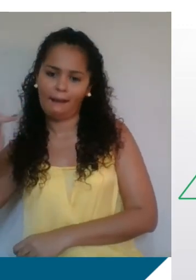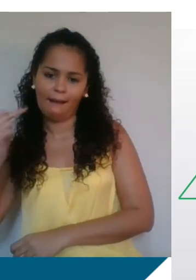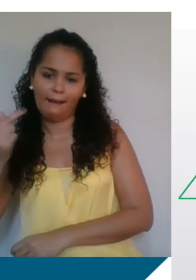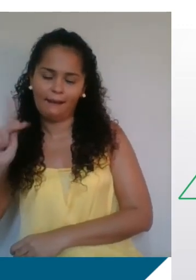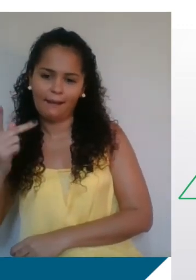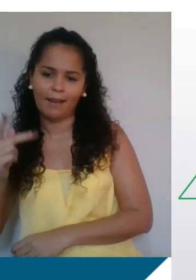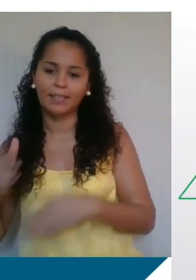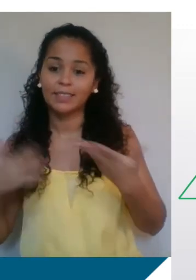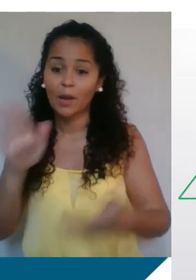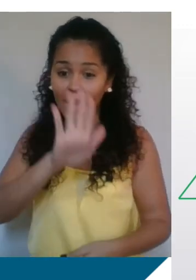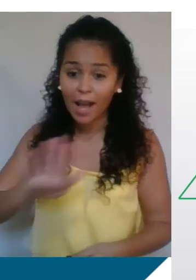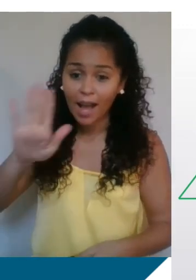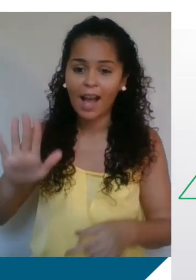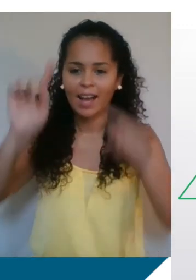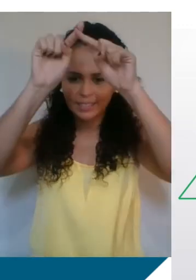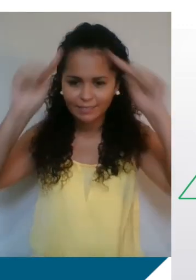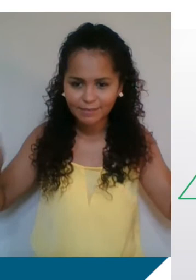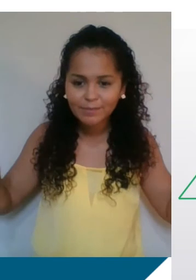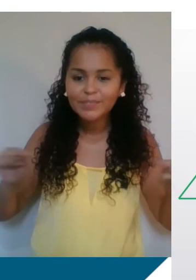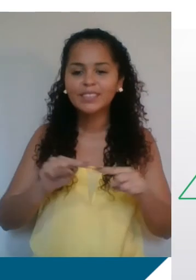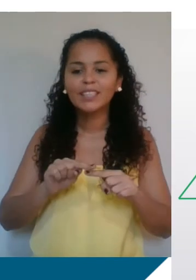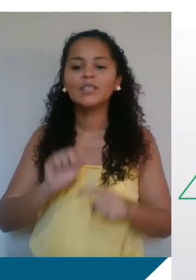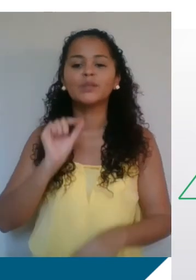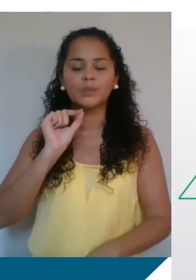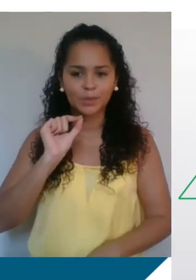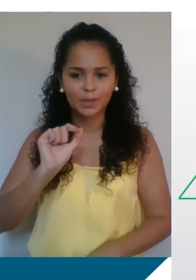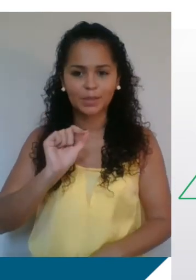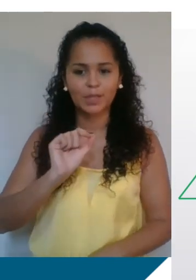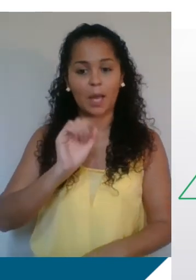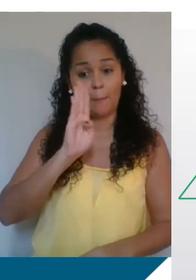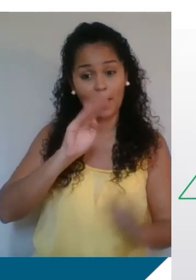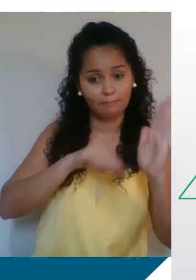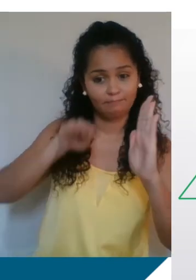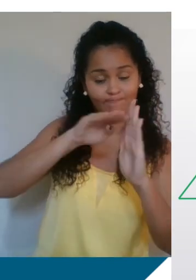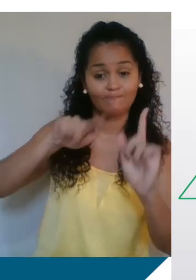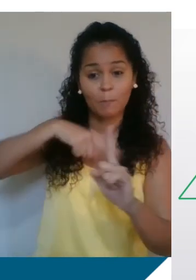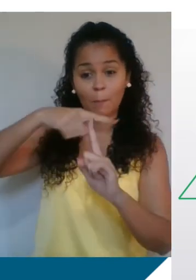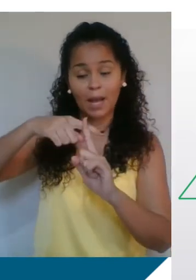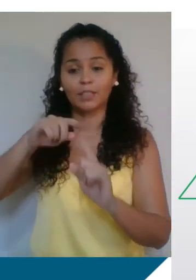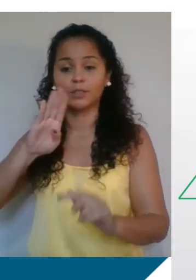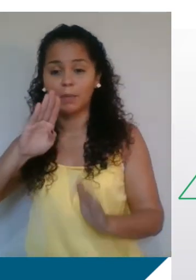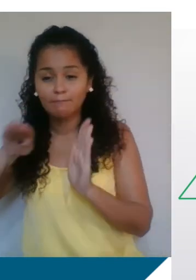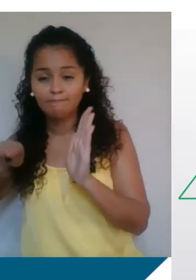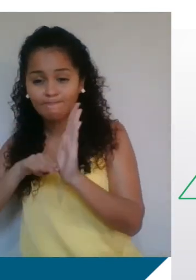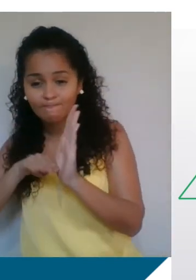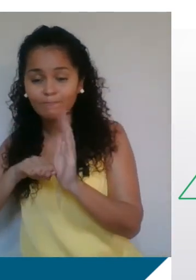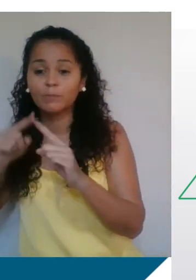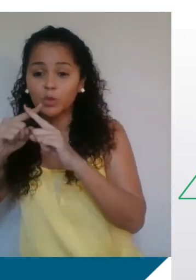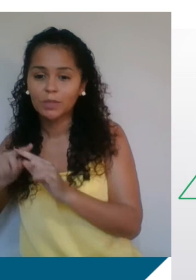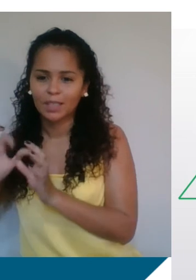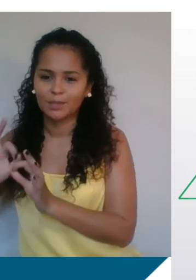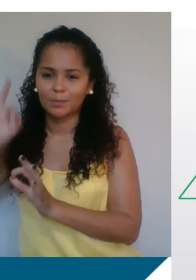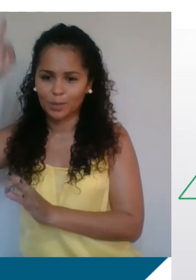nosso triângulo da figura será Bzão mais Bzinho. Isso multiplicado pela altura, dividido por 2.